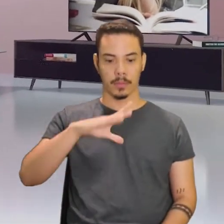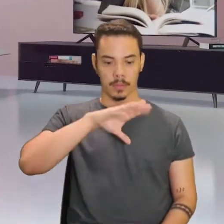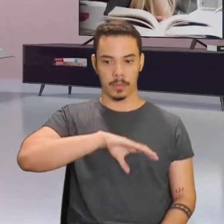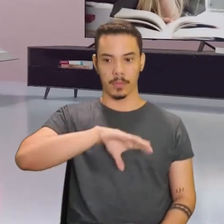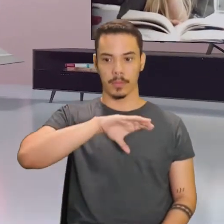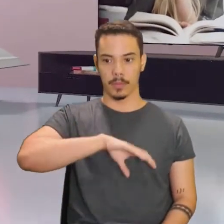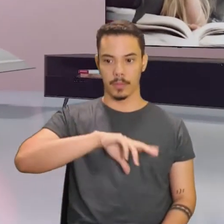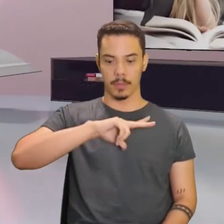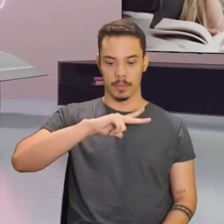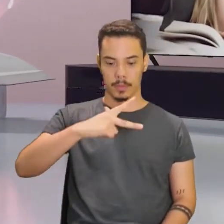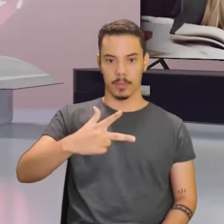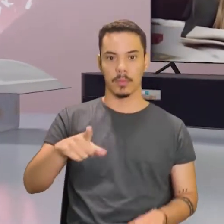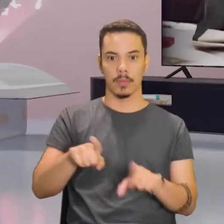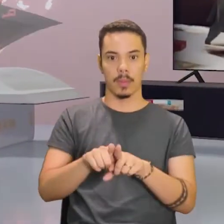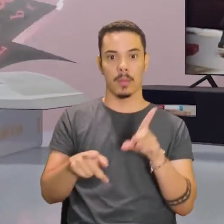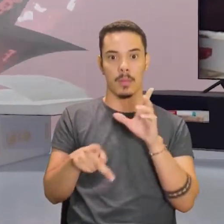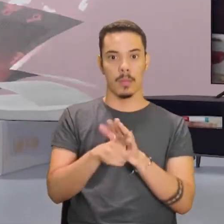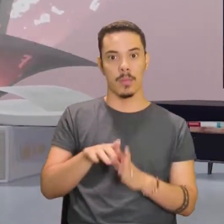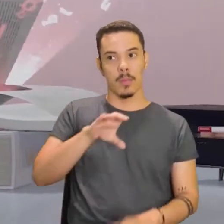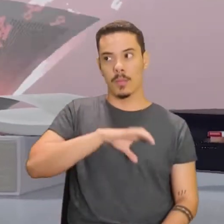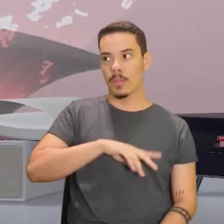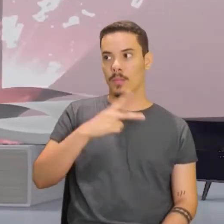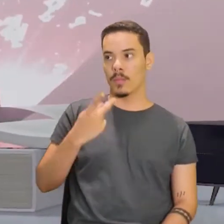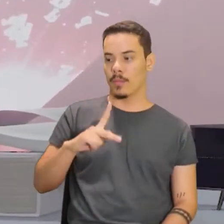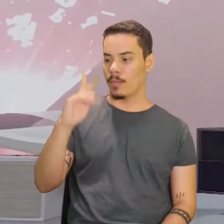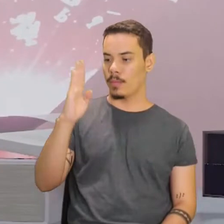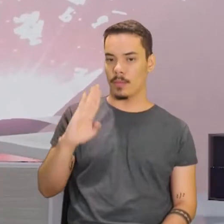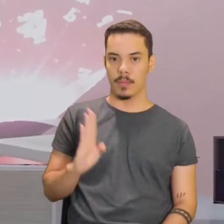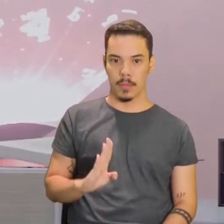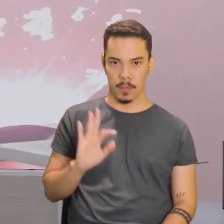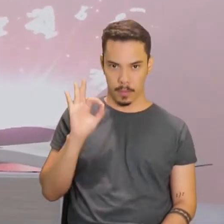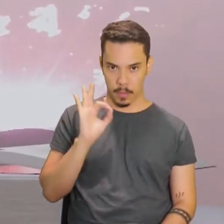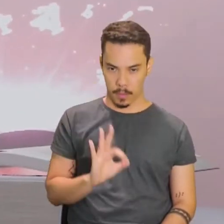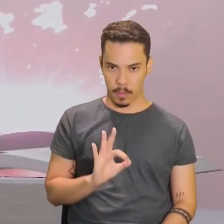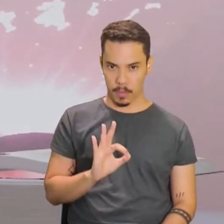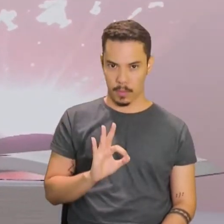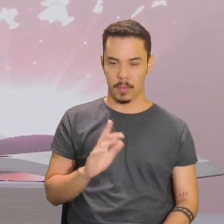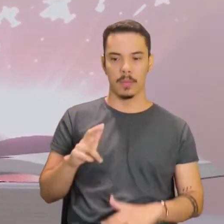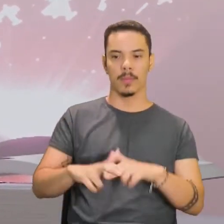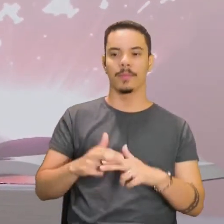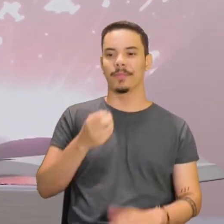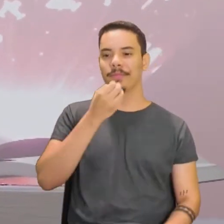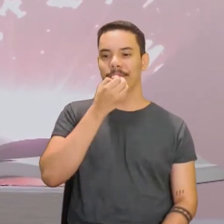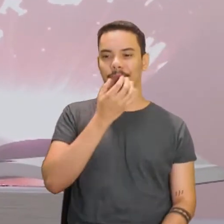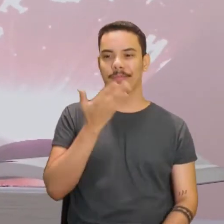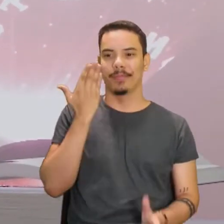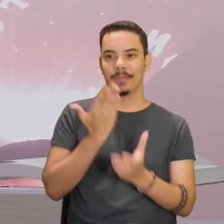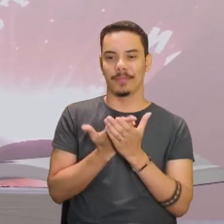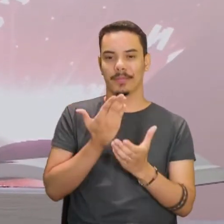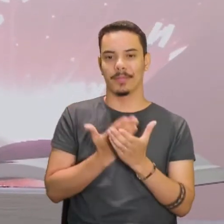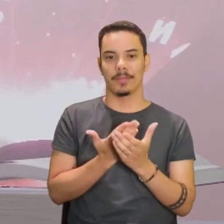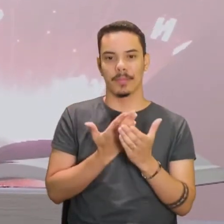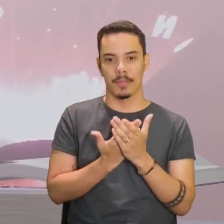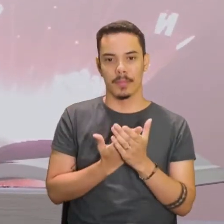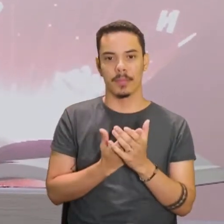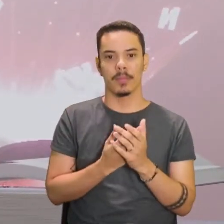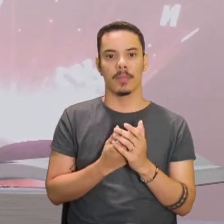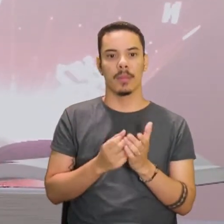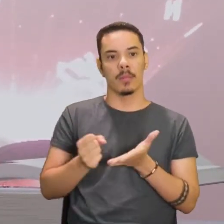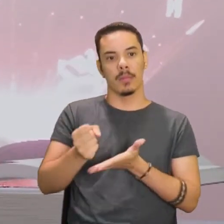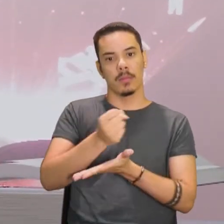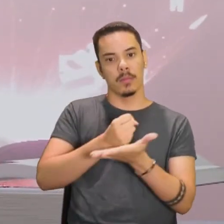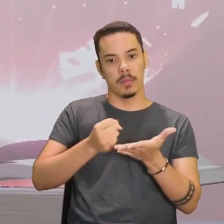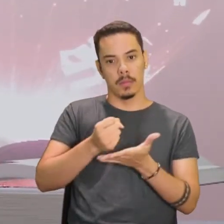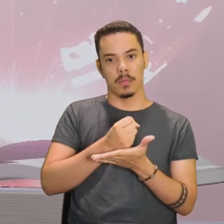Portugal para o português aqui do Brasil, tá certo? Muito bem, um estudo aí baseado